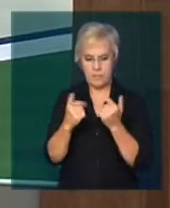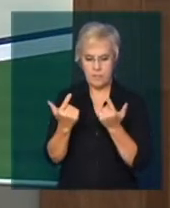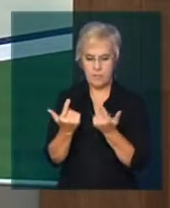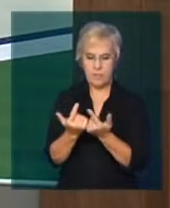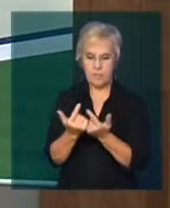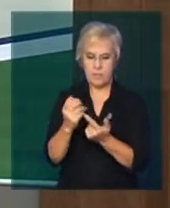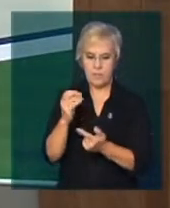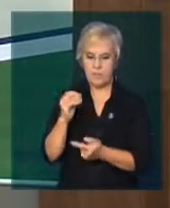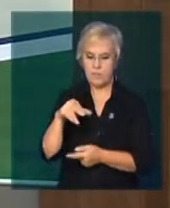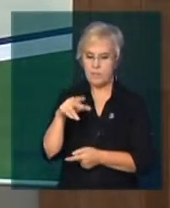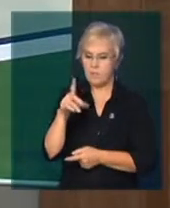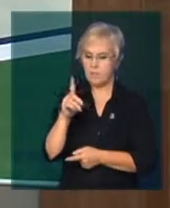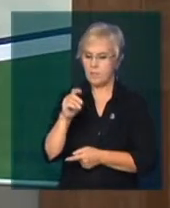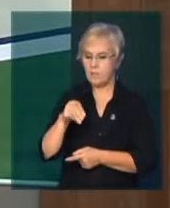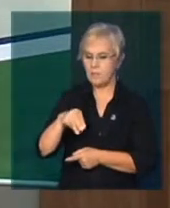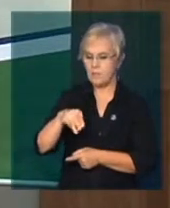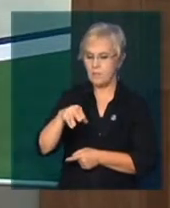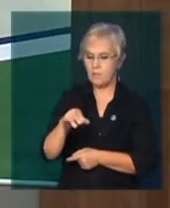Ondani Nininho,